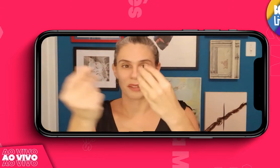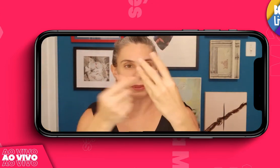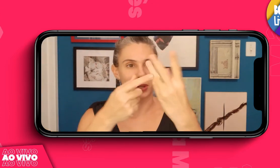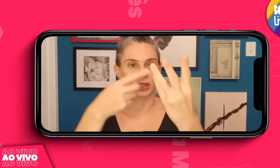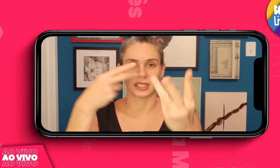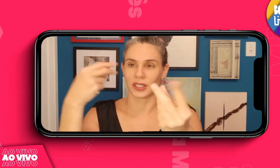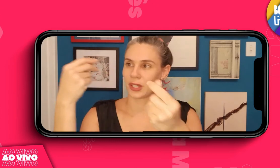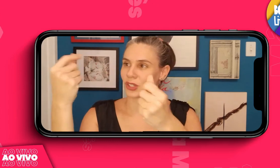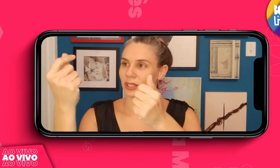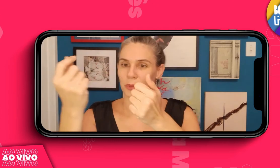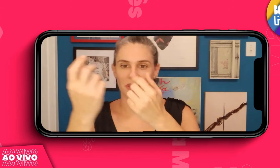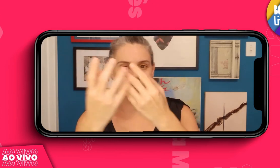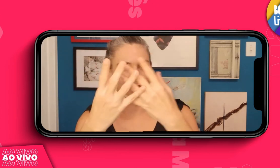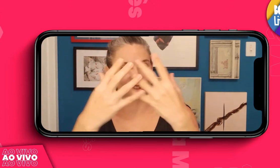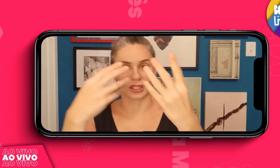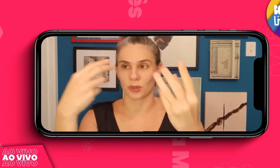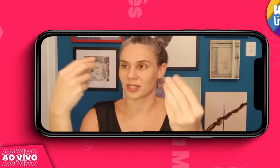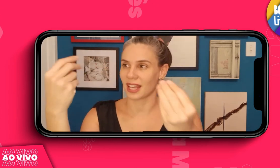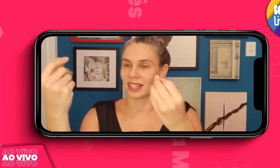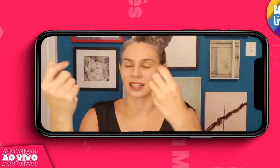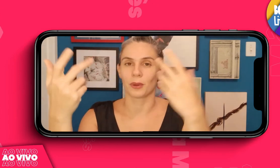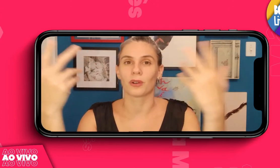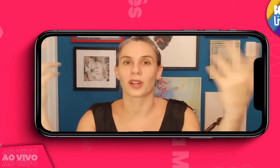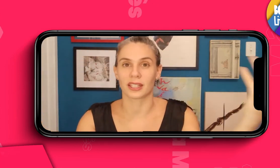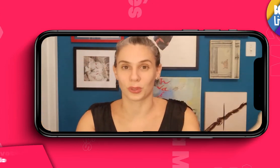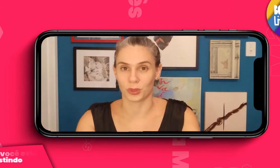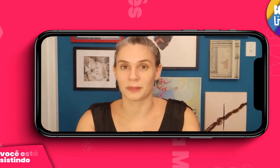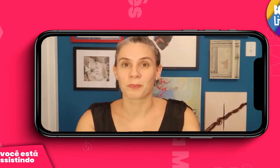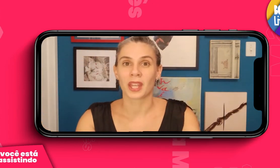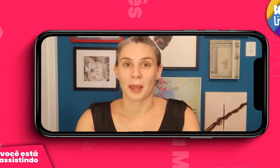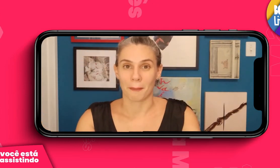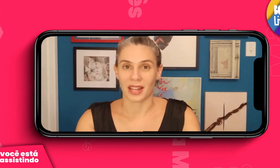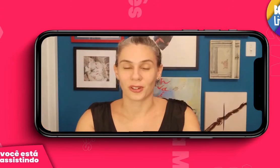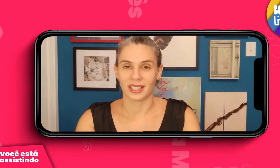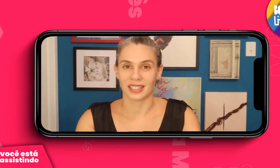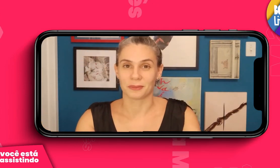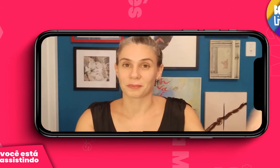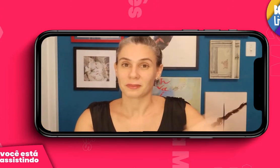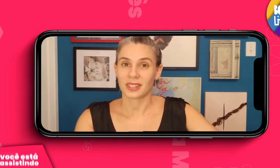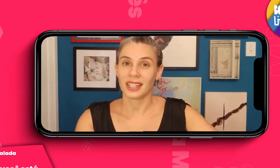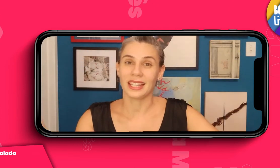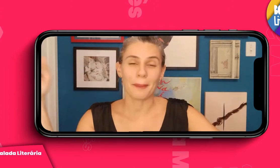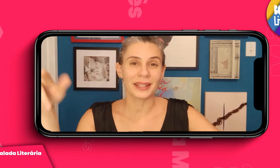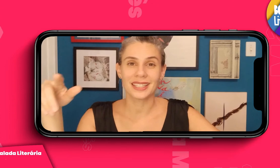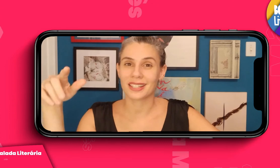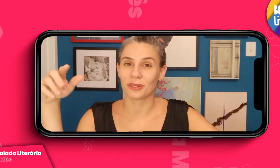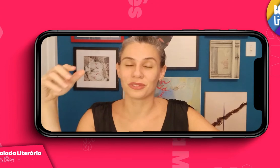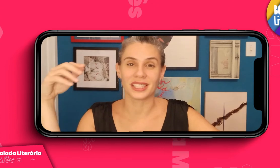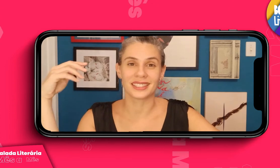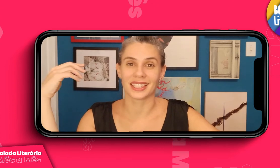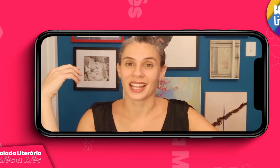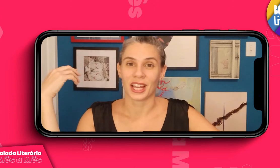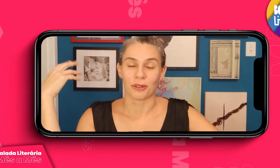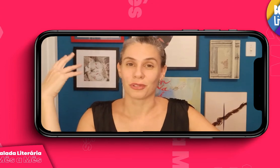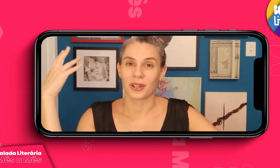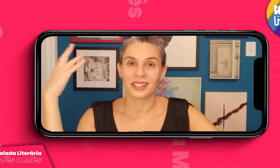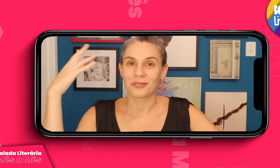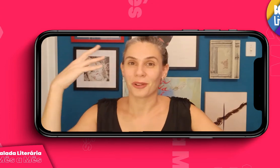aqui sempre, brotando, e a gente buscando, a gente consegue ter uma concretude maior nele. E a partir desse